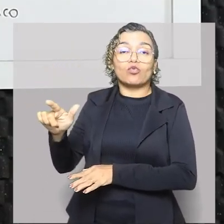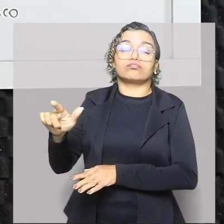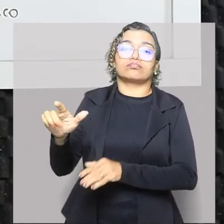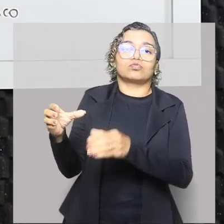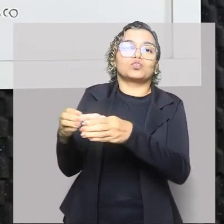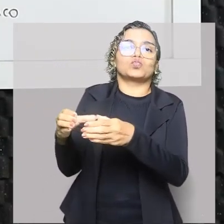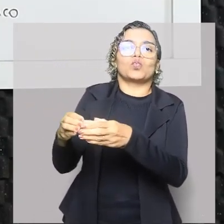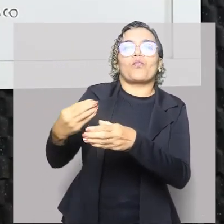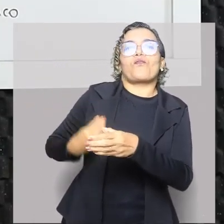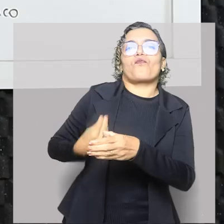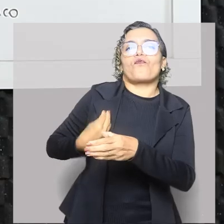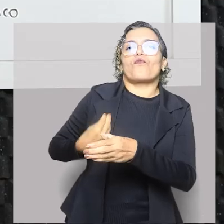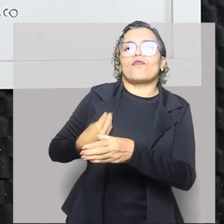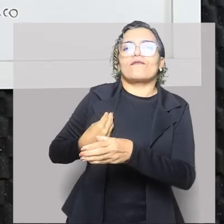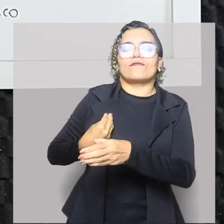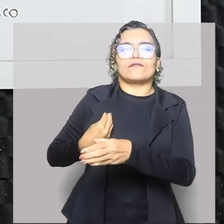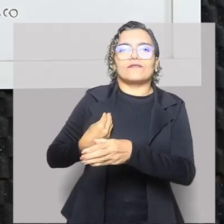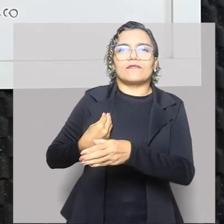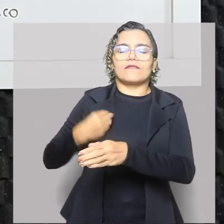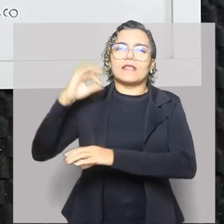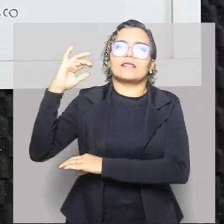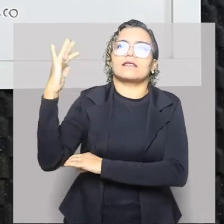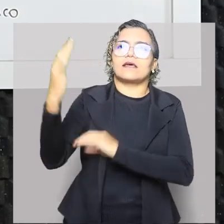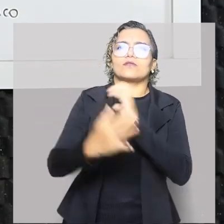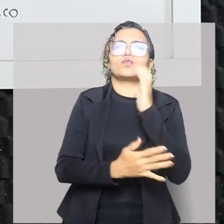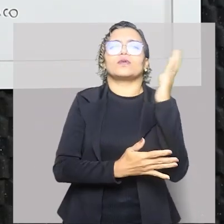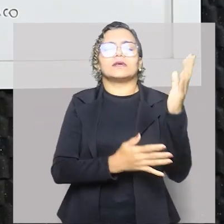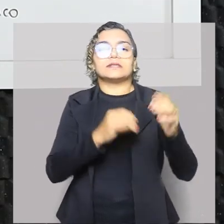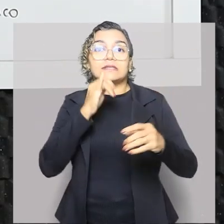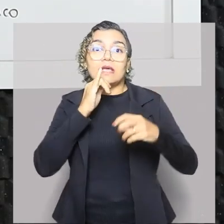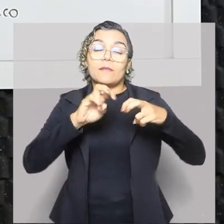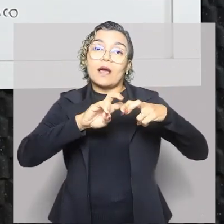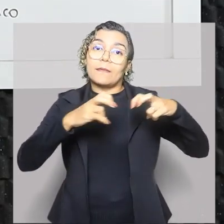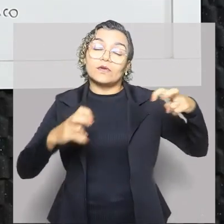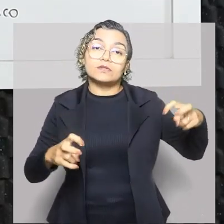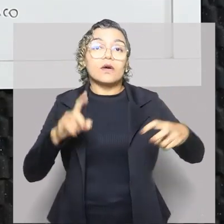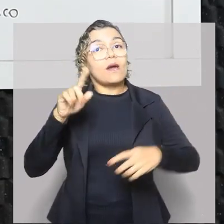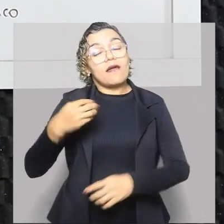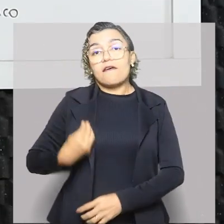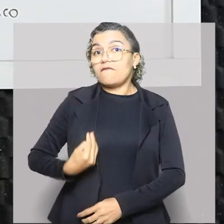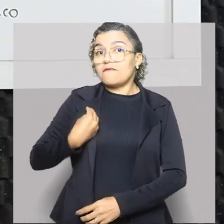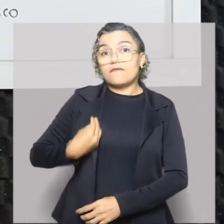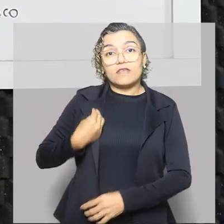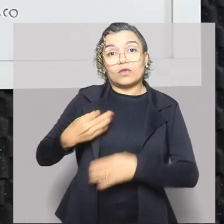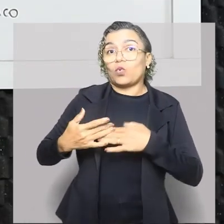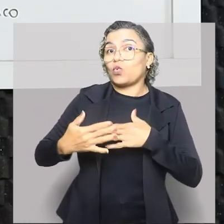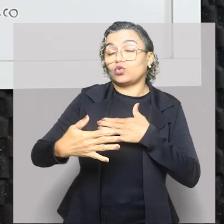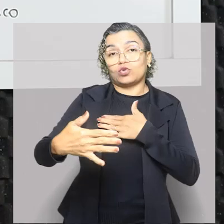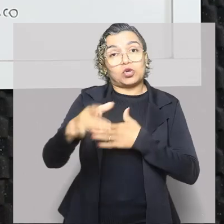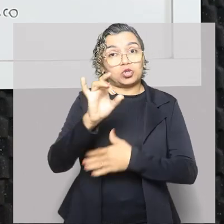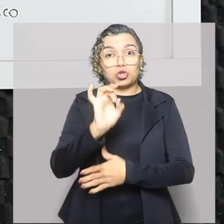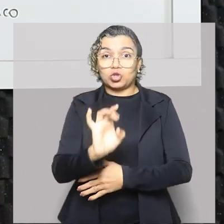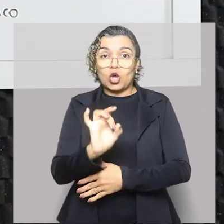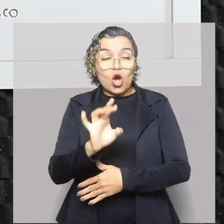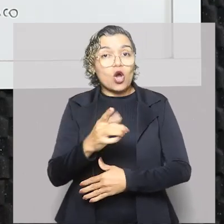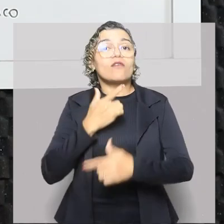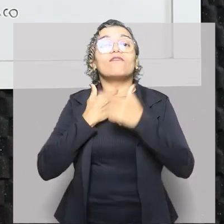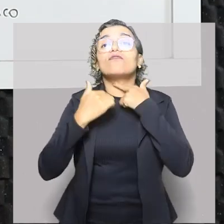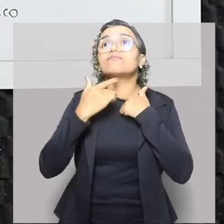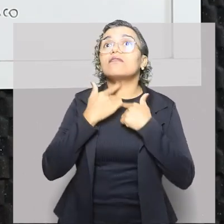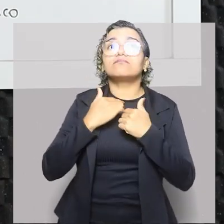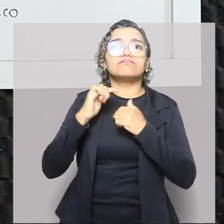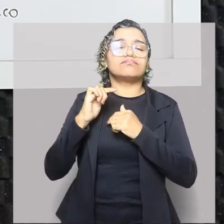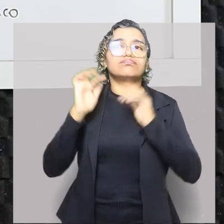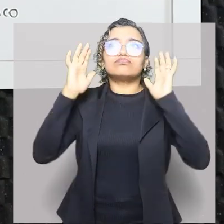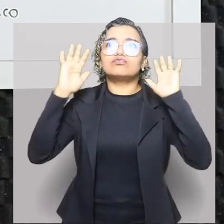que vivem ali no mundo animal, a reprodução é o ápice da vida, né, continuar aquela espécie. Então a